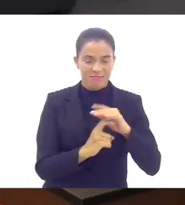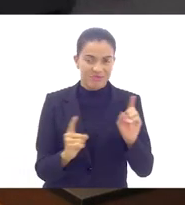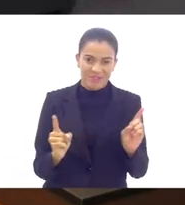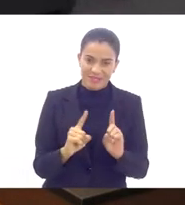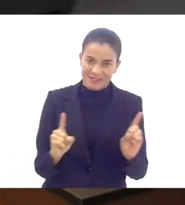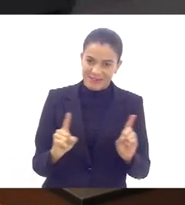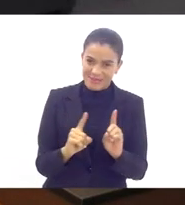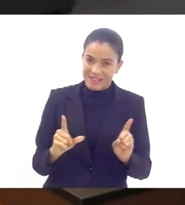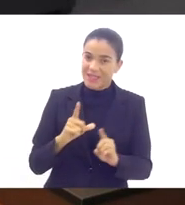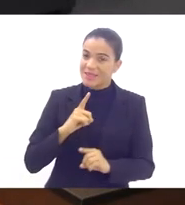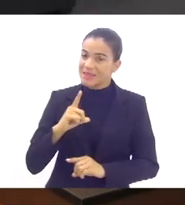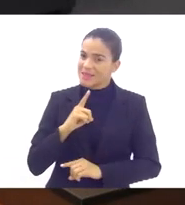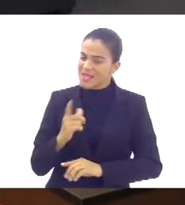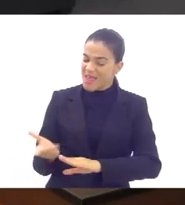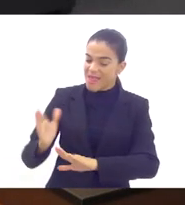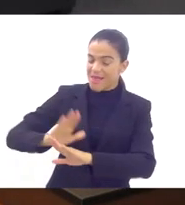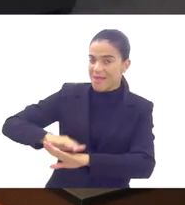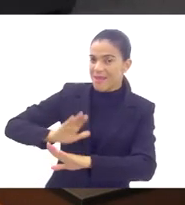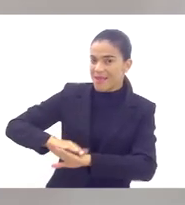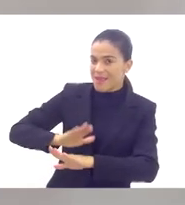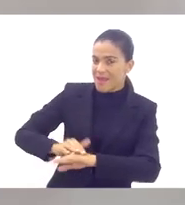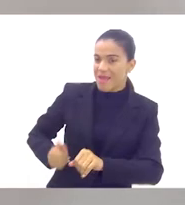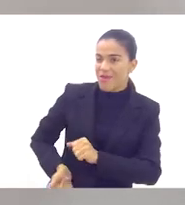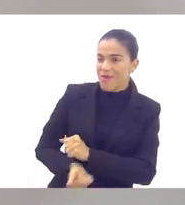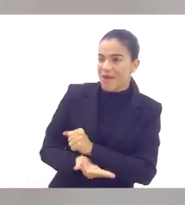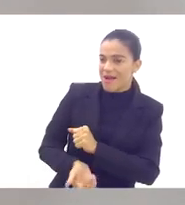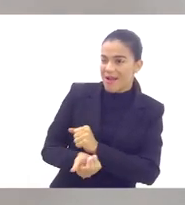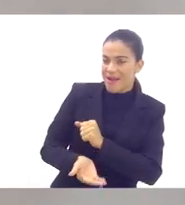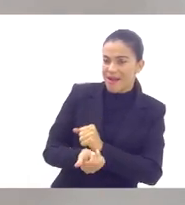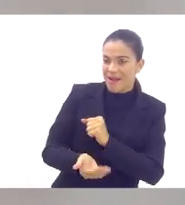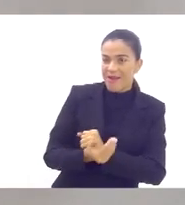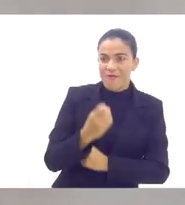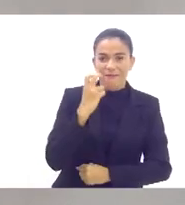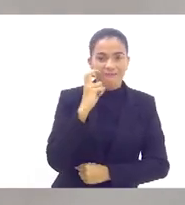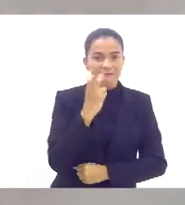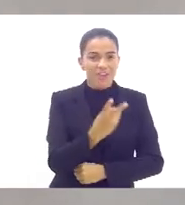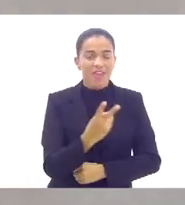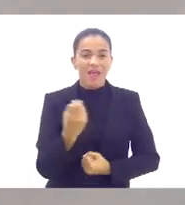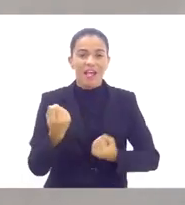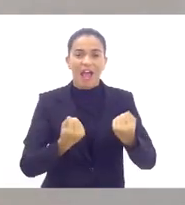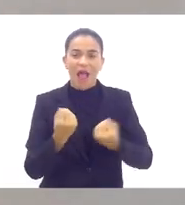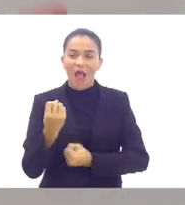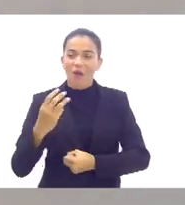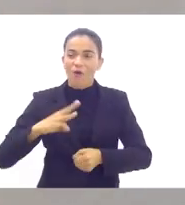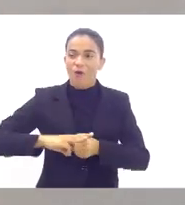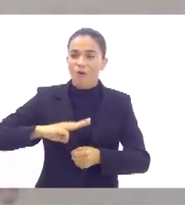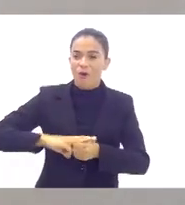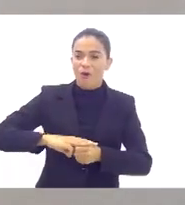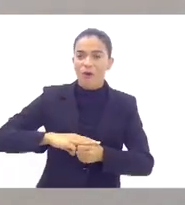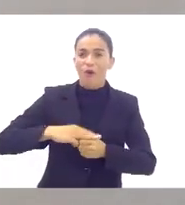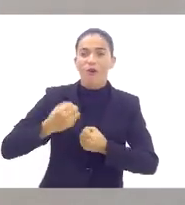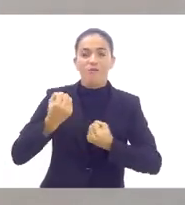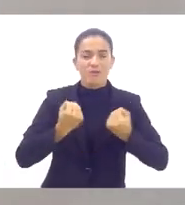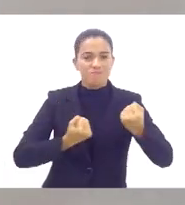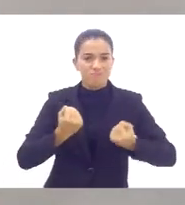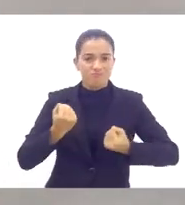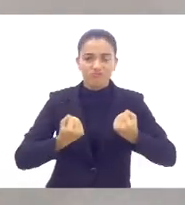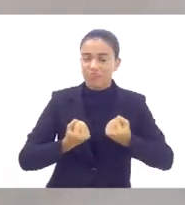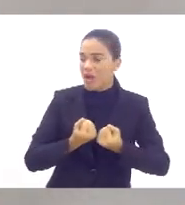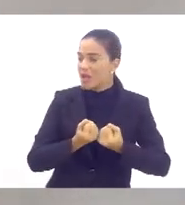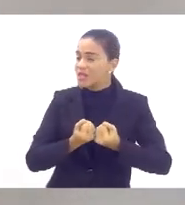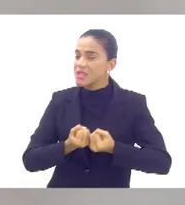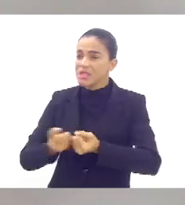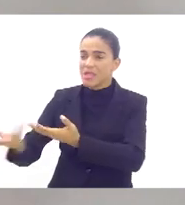Uhum. Existe uma máfia por trás disso aí. Você vê carros, Kombi, caminhonete, que vai lá, distribui para